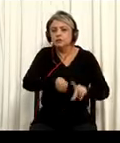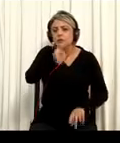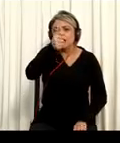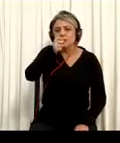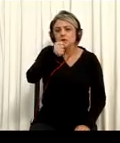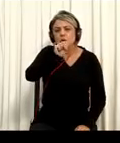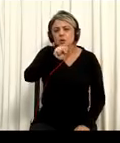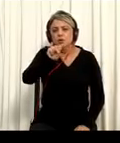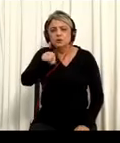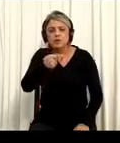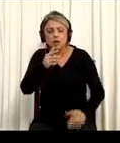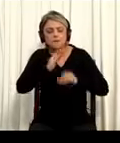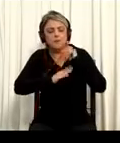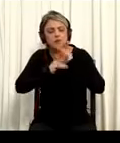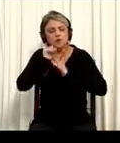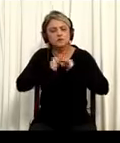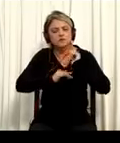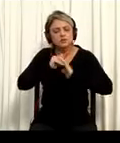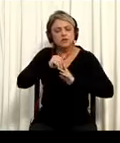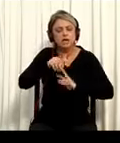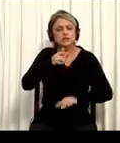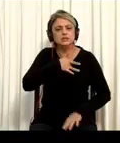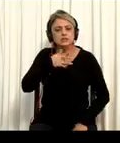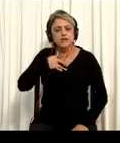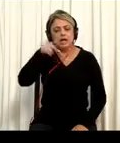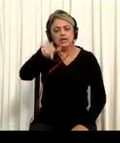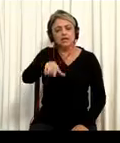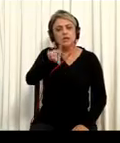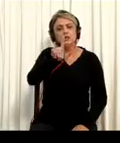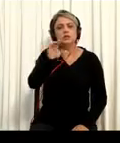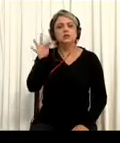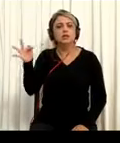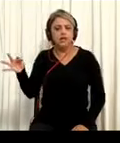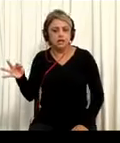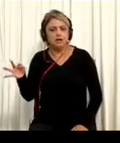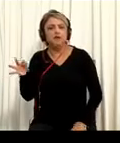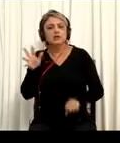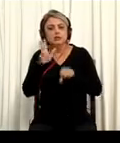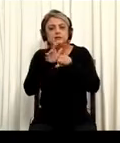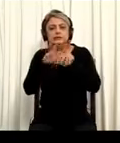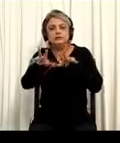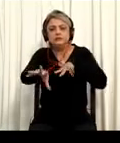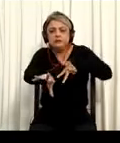800 profissionais de saúde aqui do Distrito Federal que estão